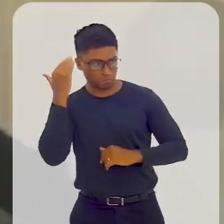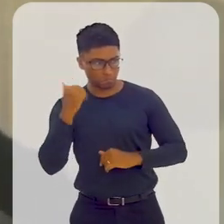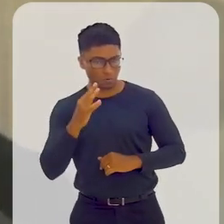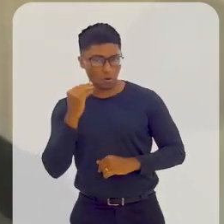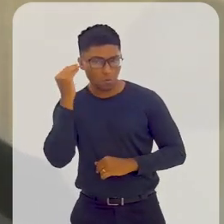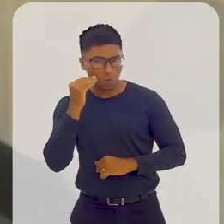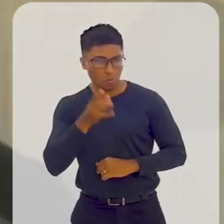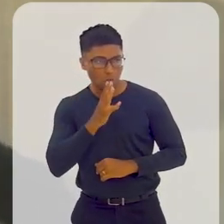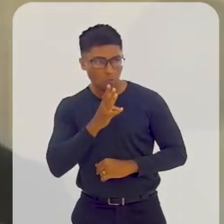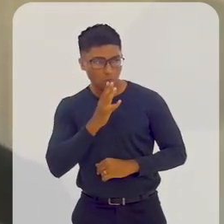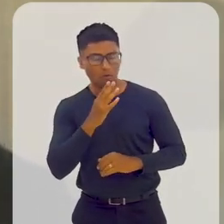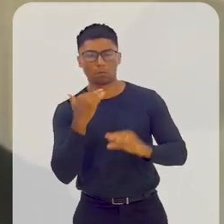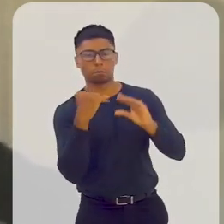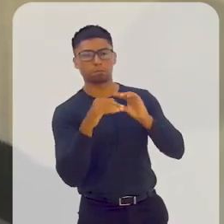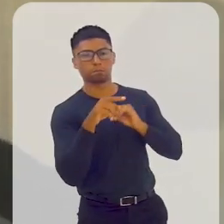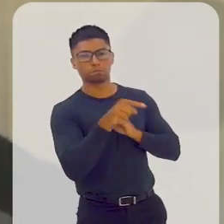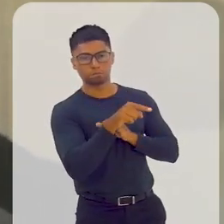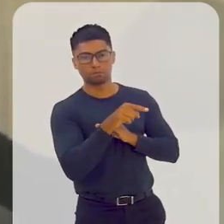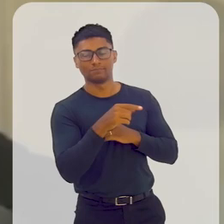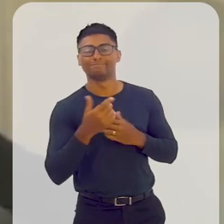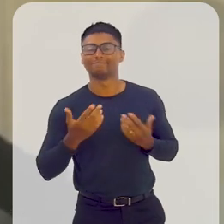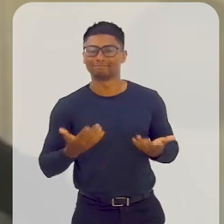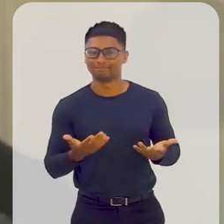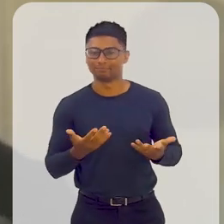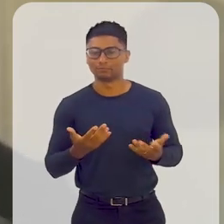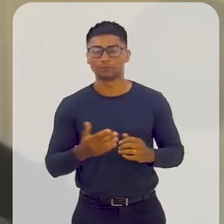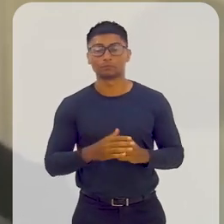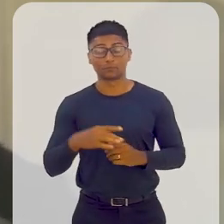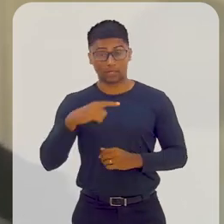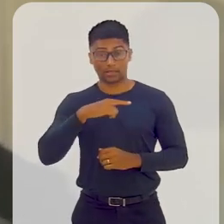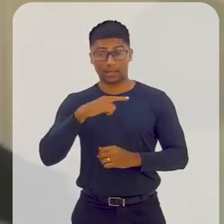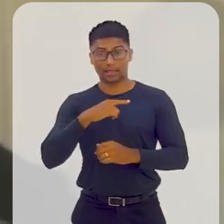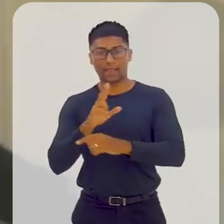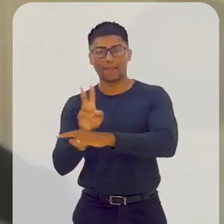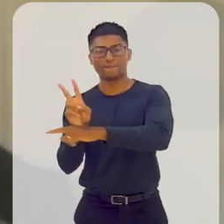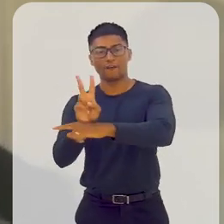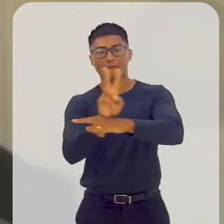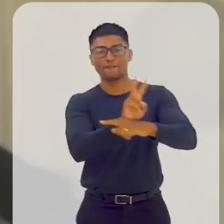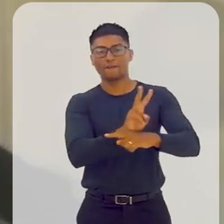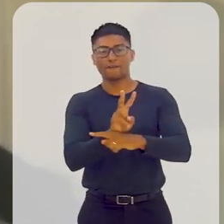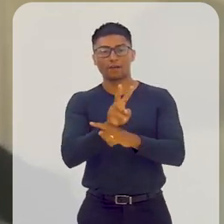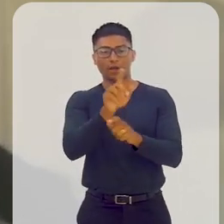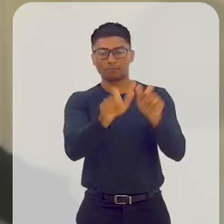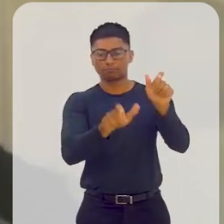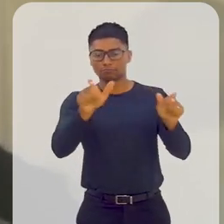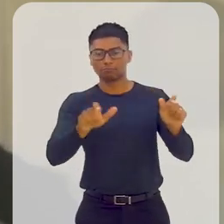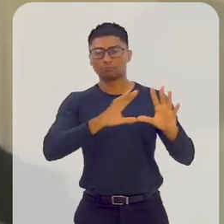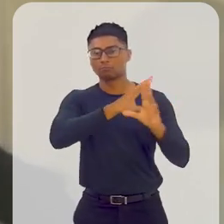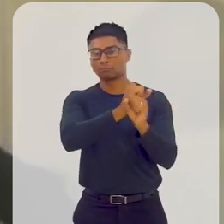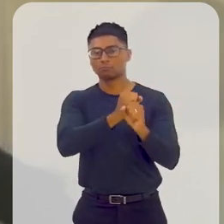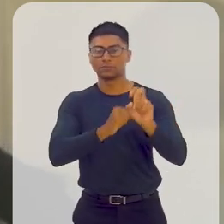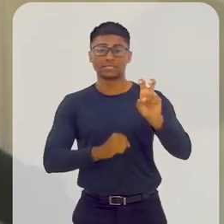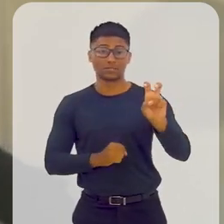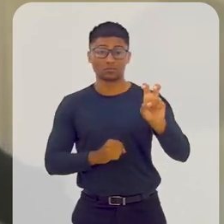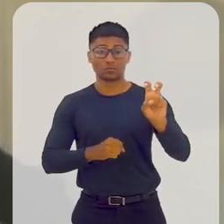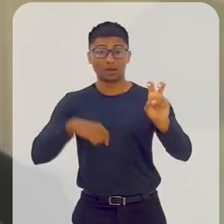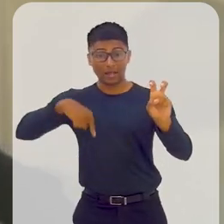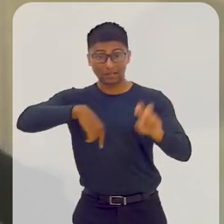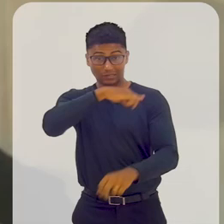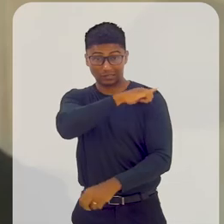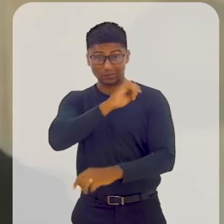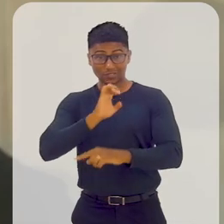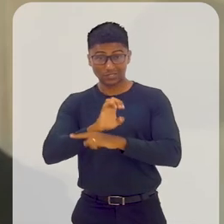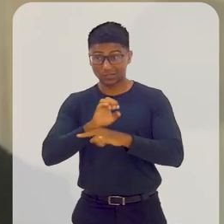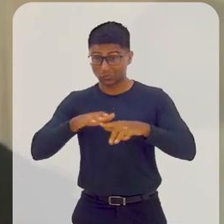que sejam julgados, sejam relatados, né? E nós temos 5 fiscais. É muito pouco, o estado do Rio de